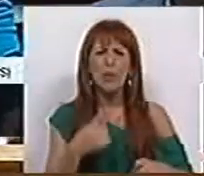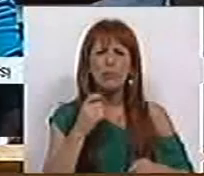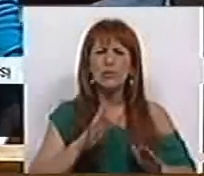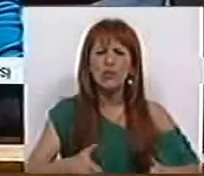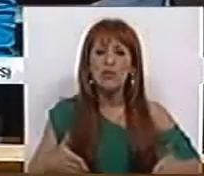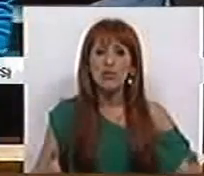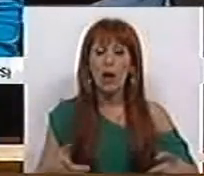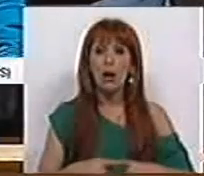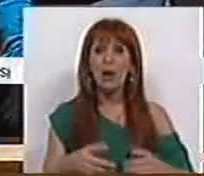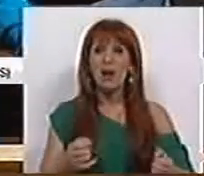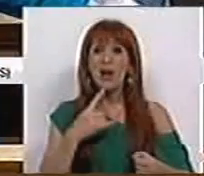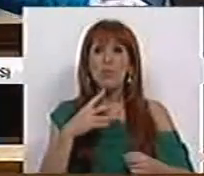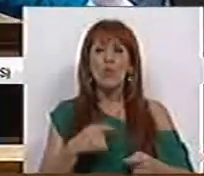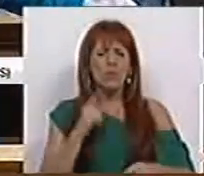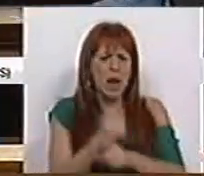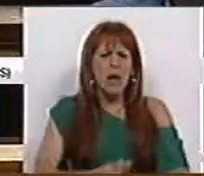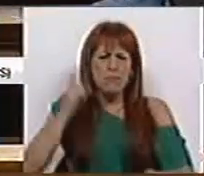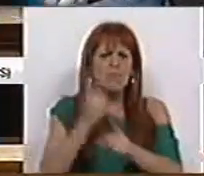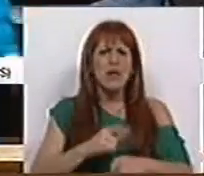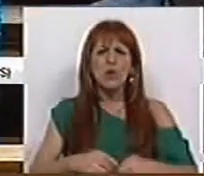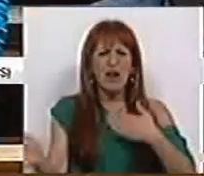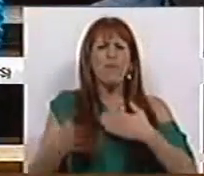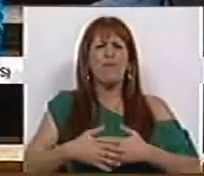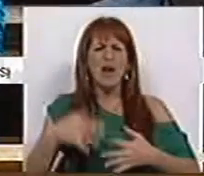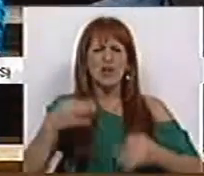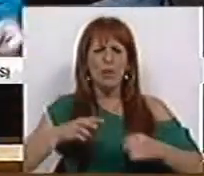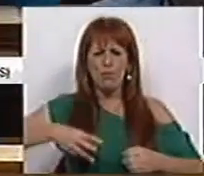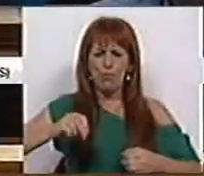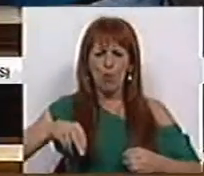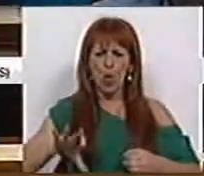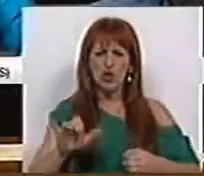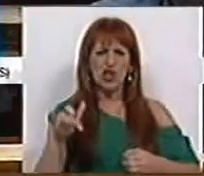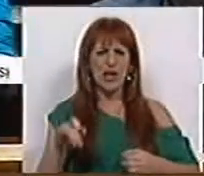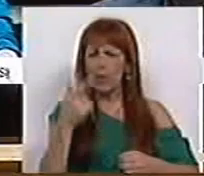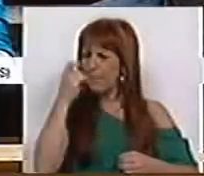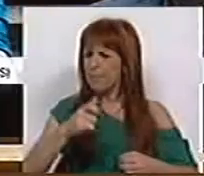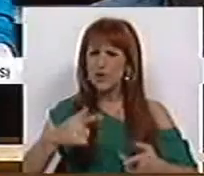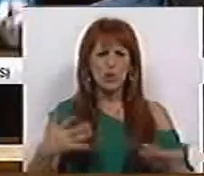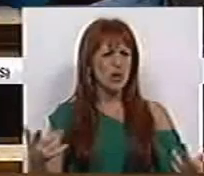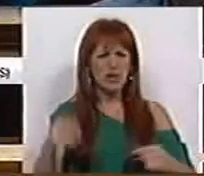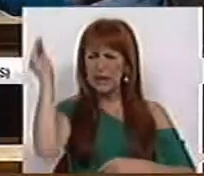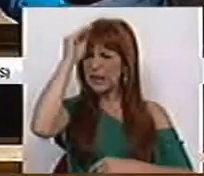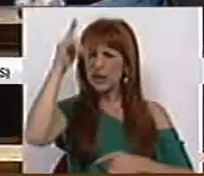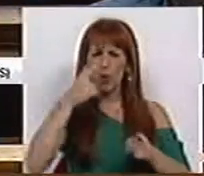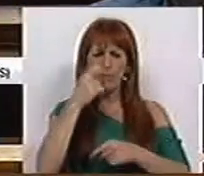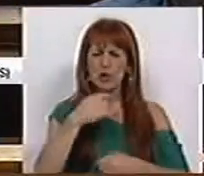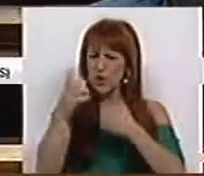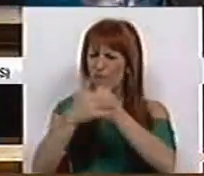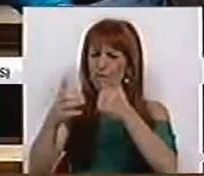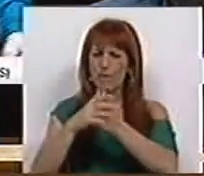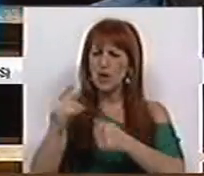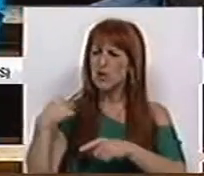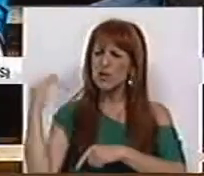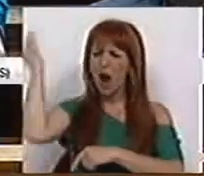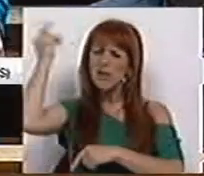fiz esta pergunta de forma tão insistente fecha o tribunal de mãos chique são populações da Serra São populações idosas